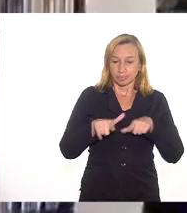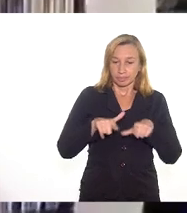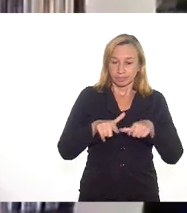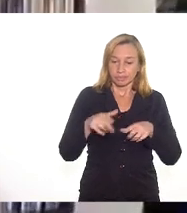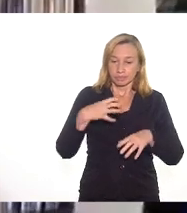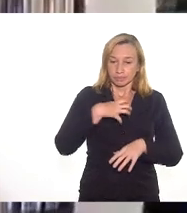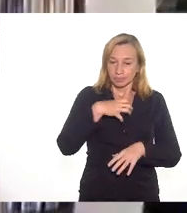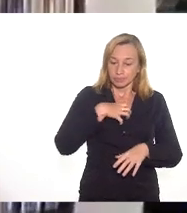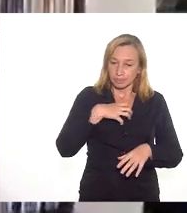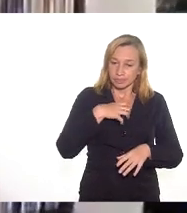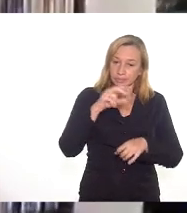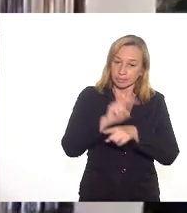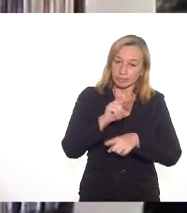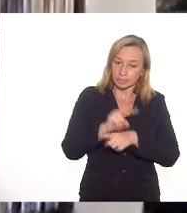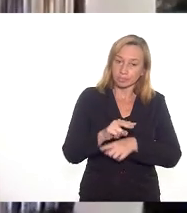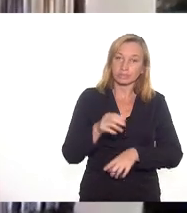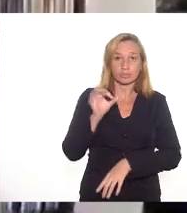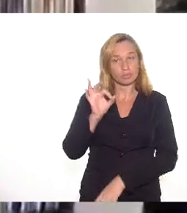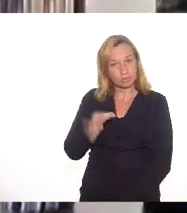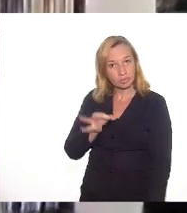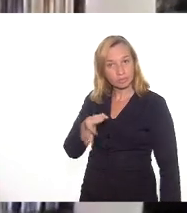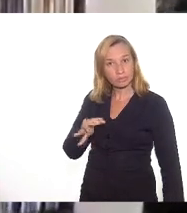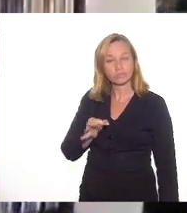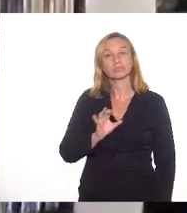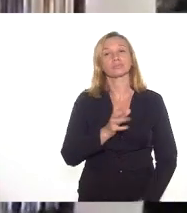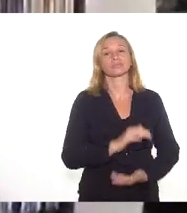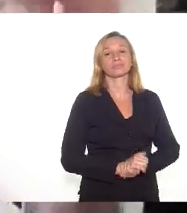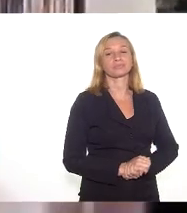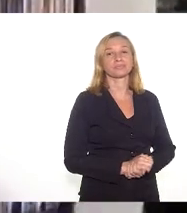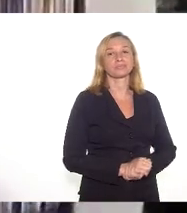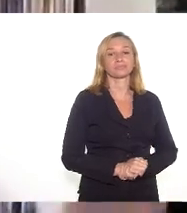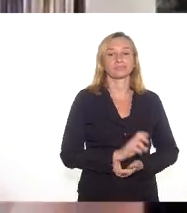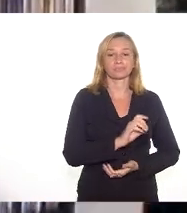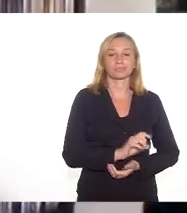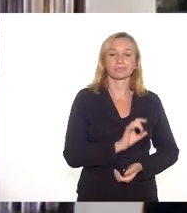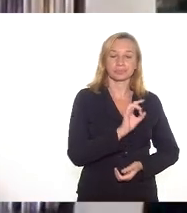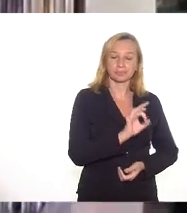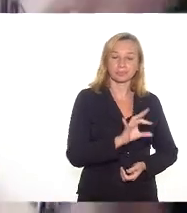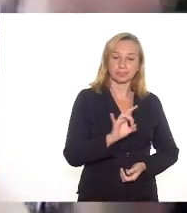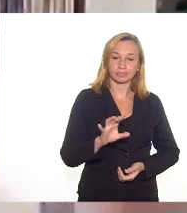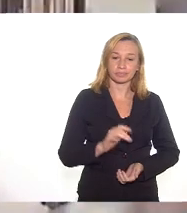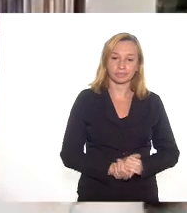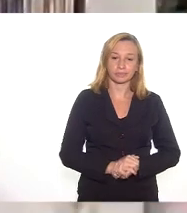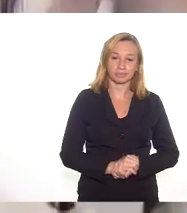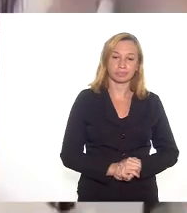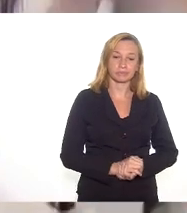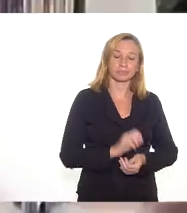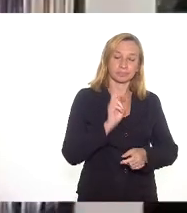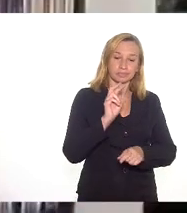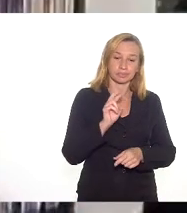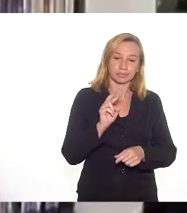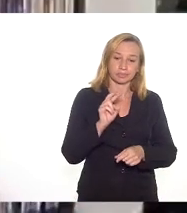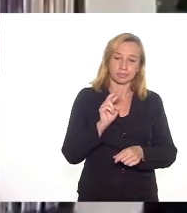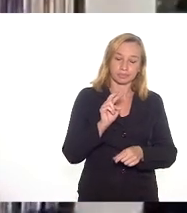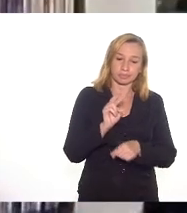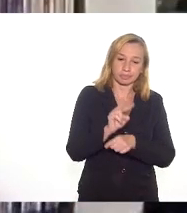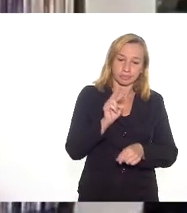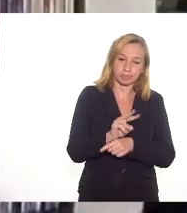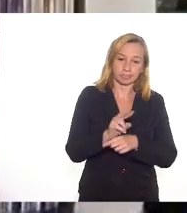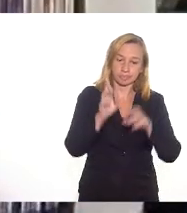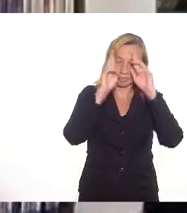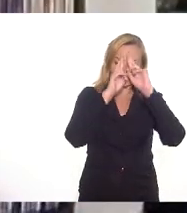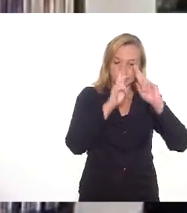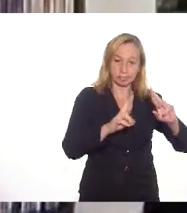E, defendendo aquilo que as pessoas acham que é correto, cada pessoa defendendo tem que ter o respeito de